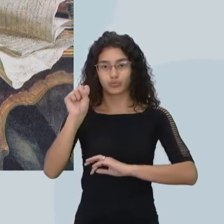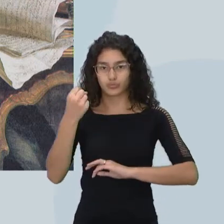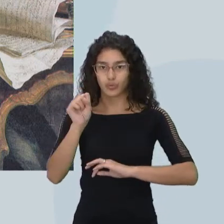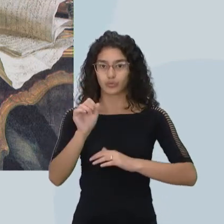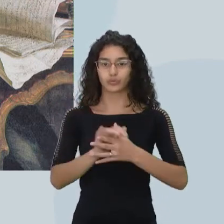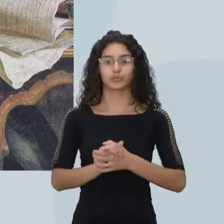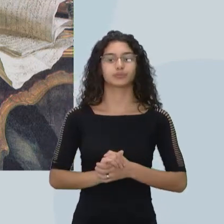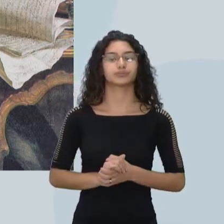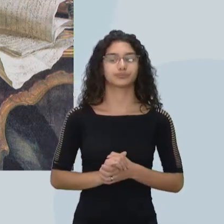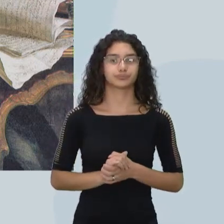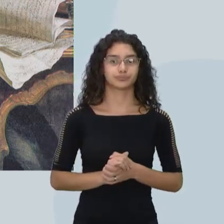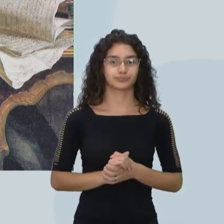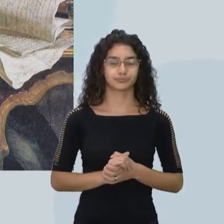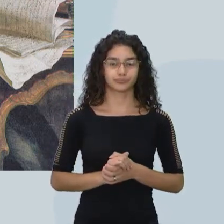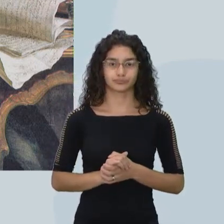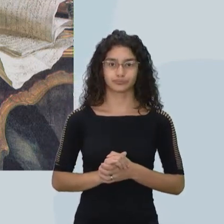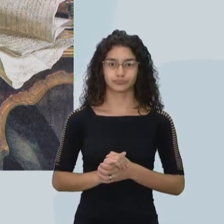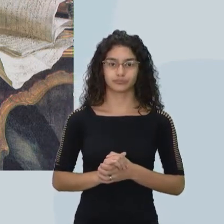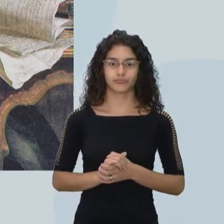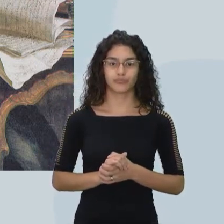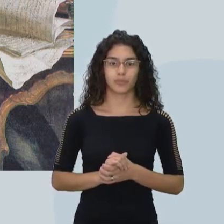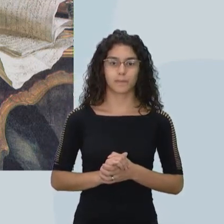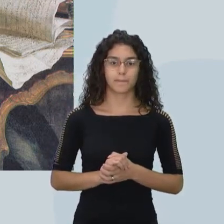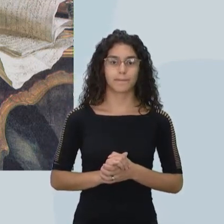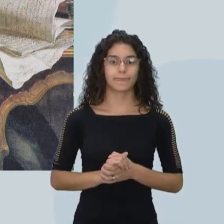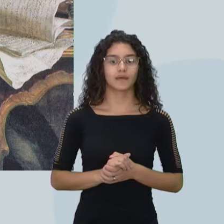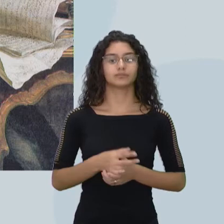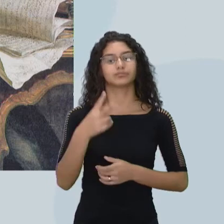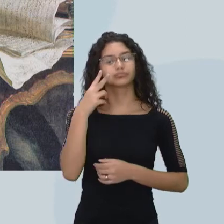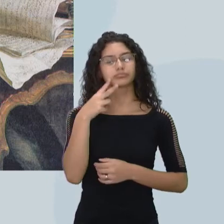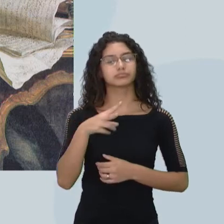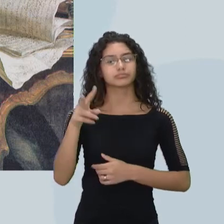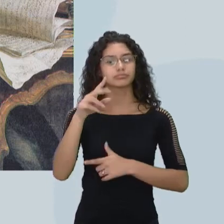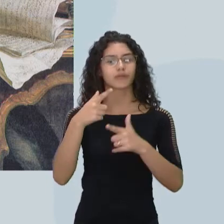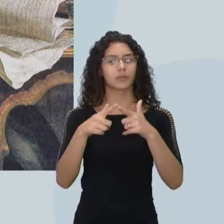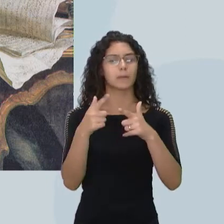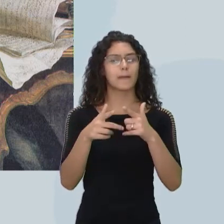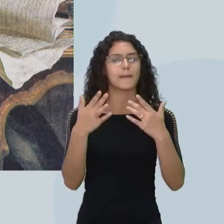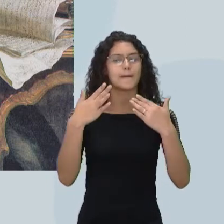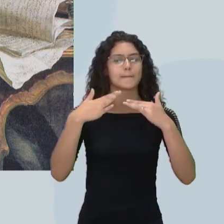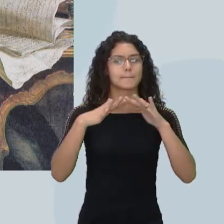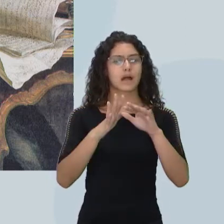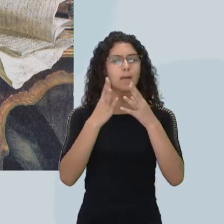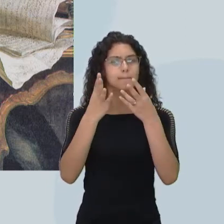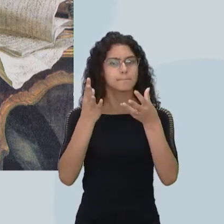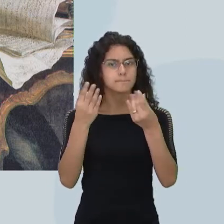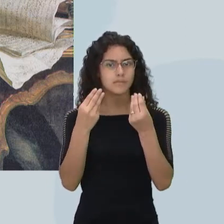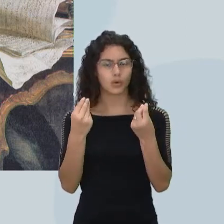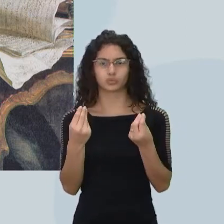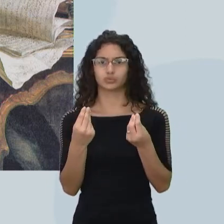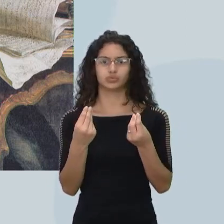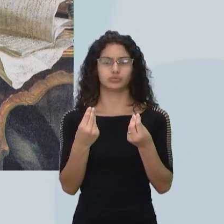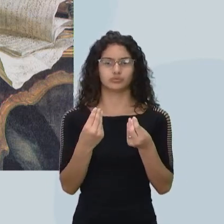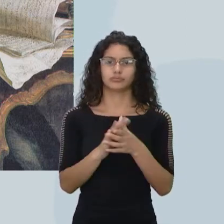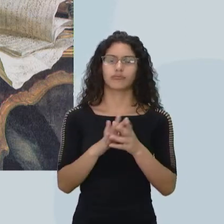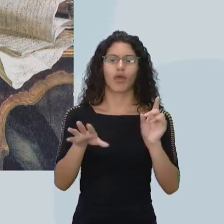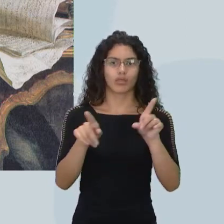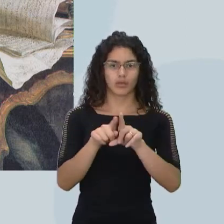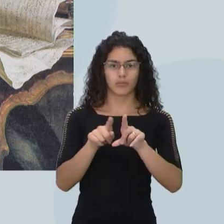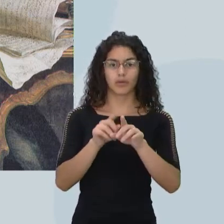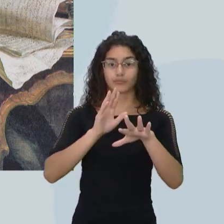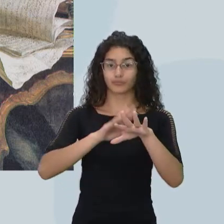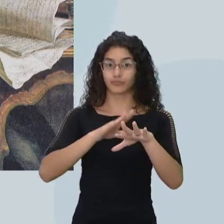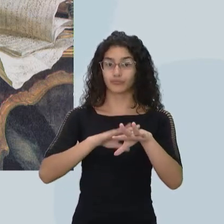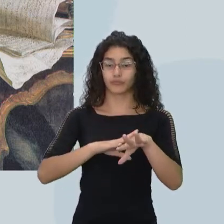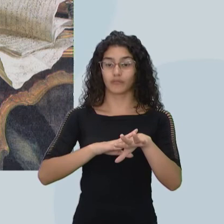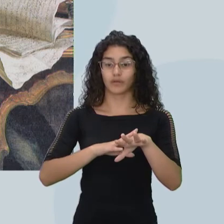um suíço, ele analisou esse problema, mas analisou assim muito detidamente. Ele, inclusive, construiu